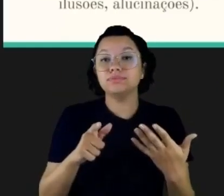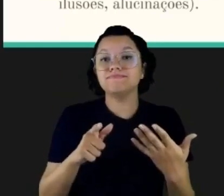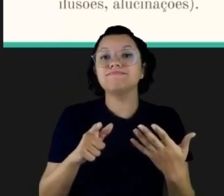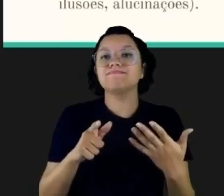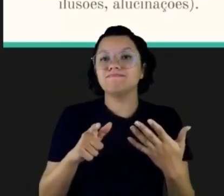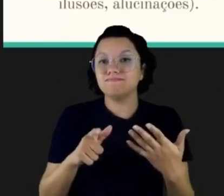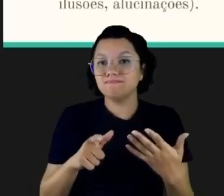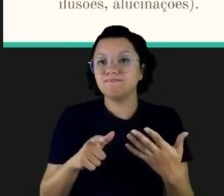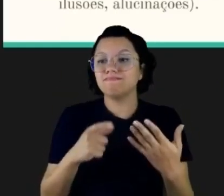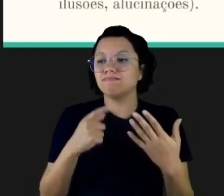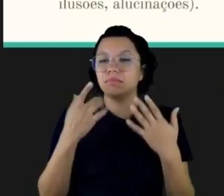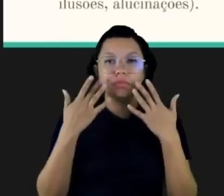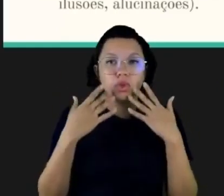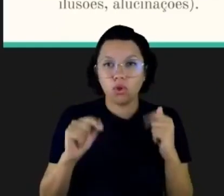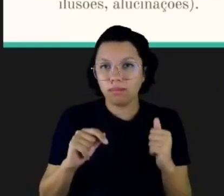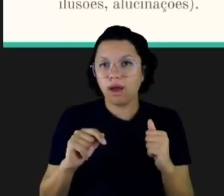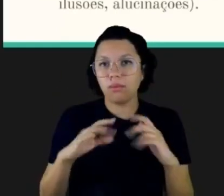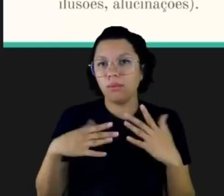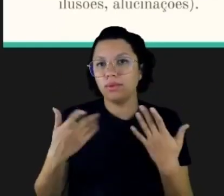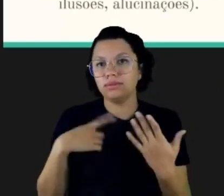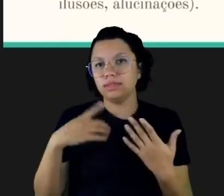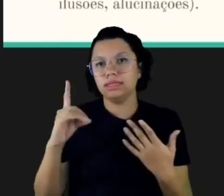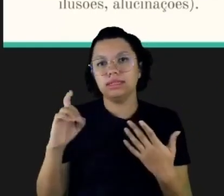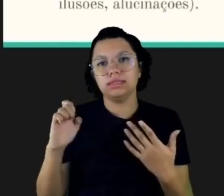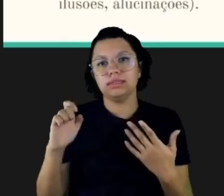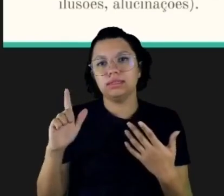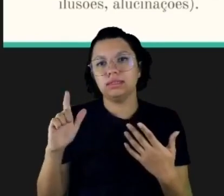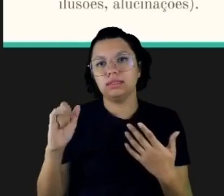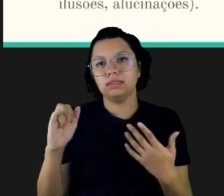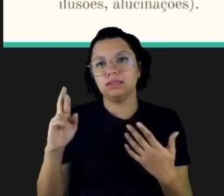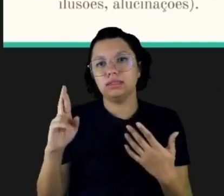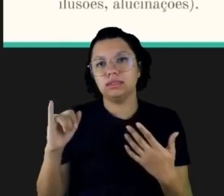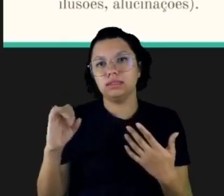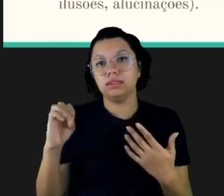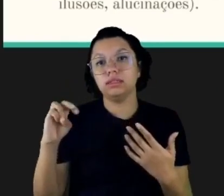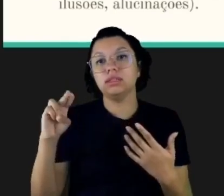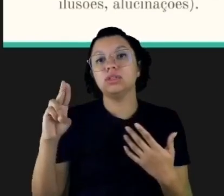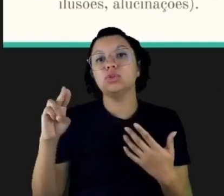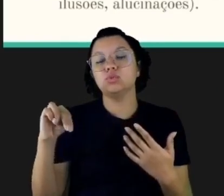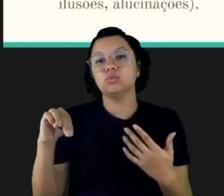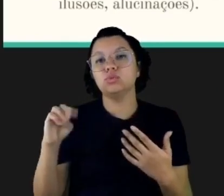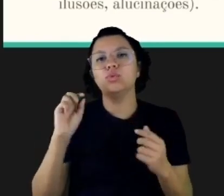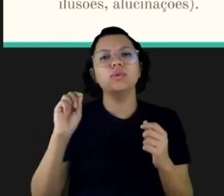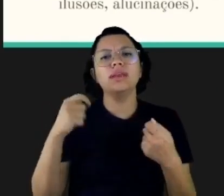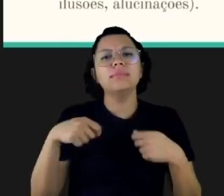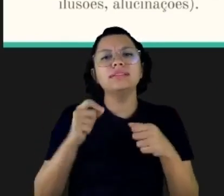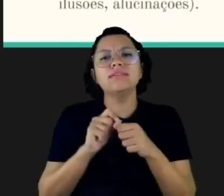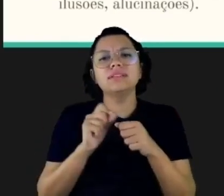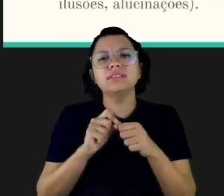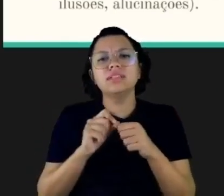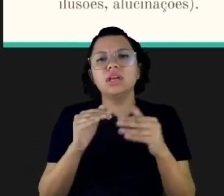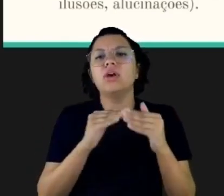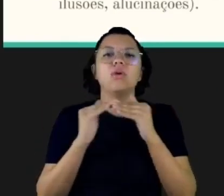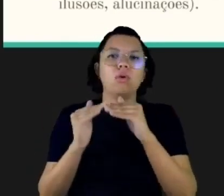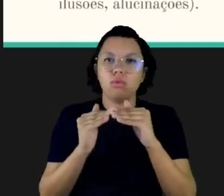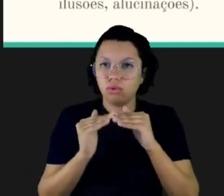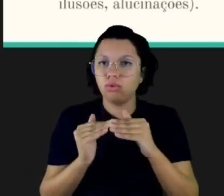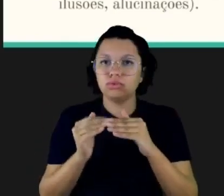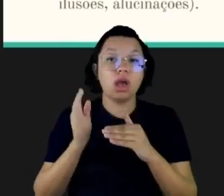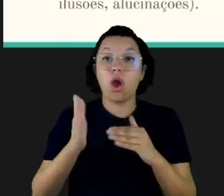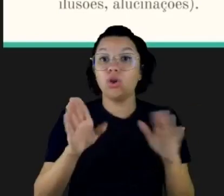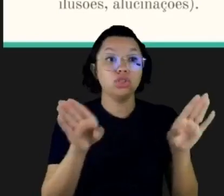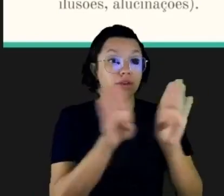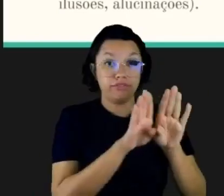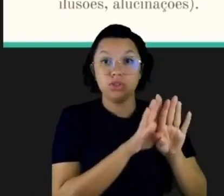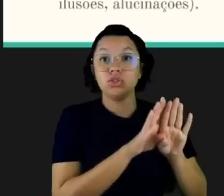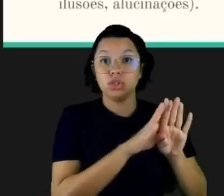comum nos quadros de delírio. E o que a gente precisa fazer? Concordar com tudo. Mãe, eu já fechei a casa, a polícia já está